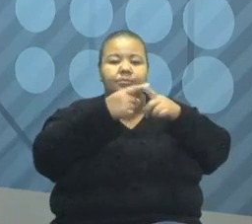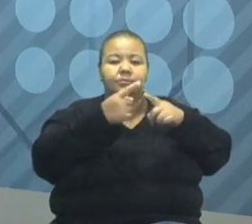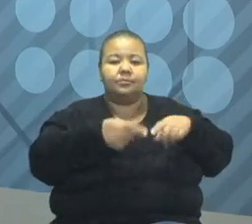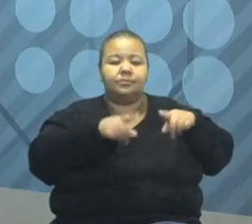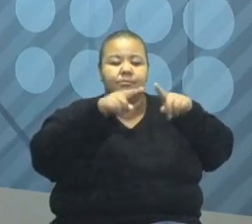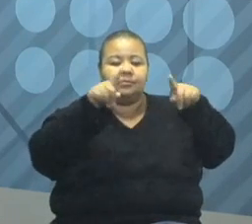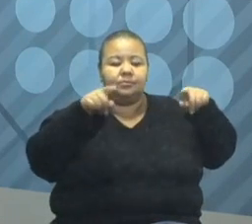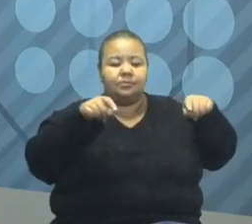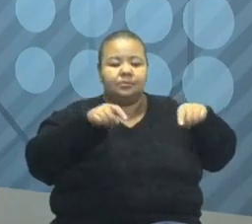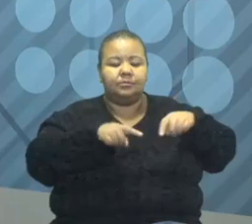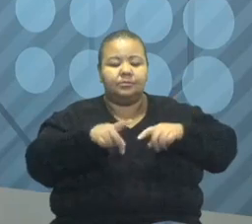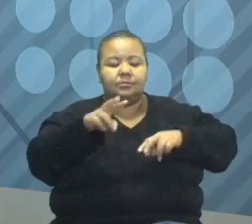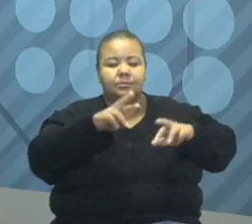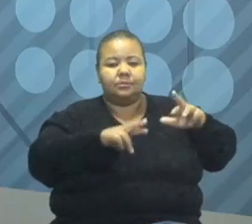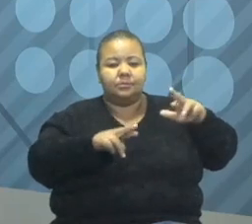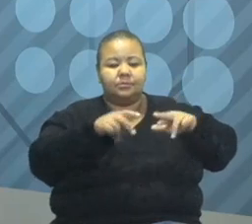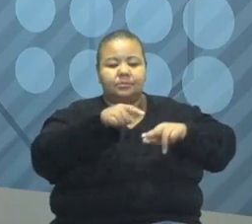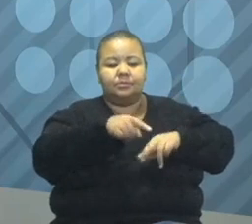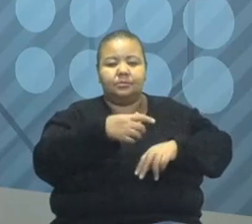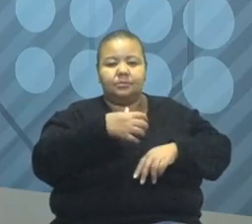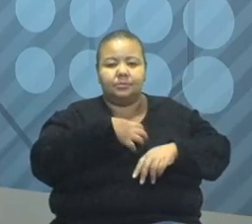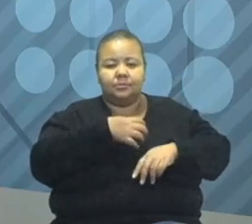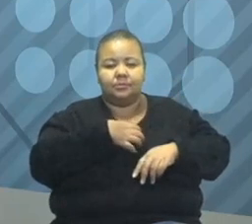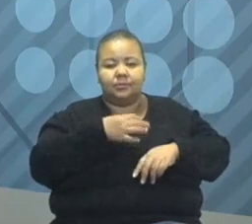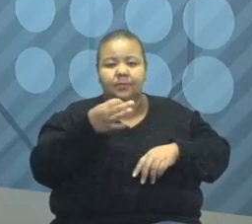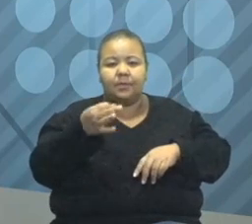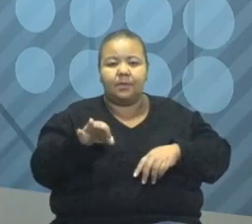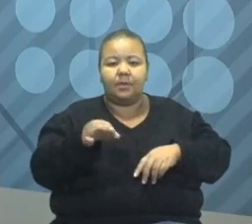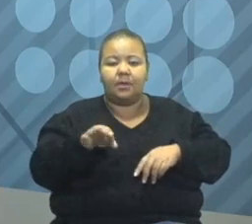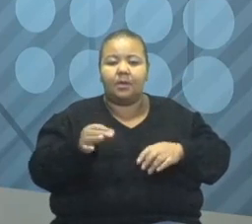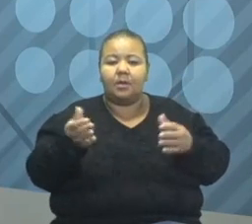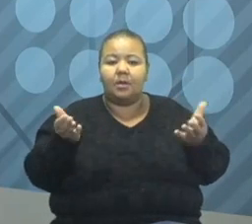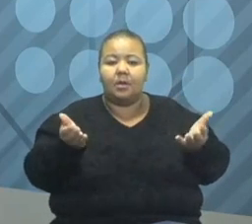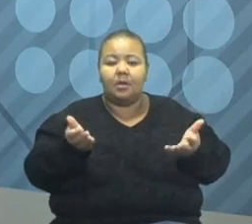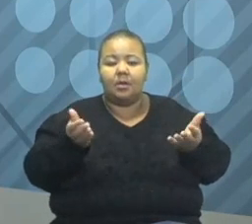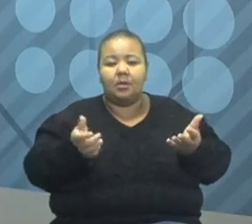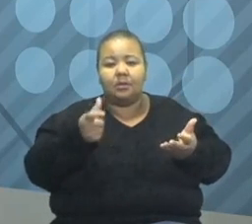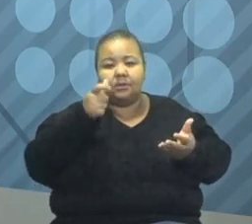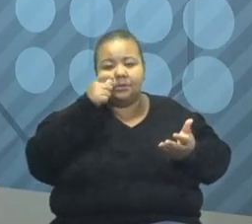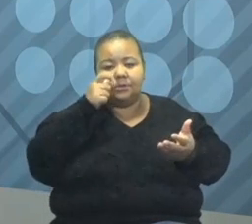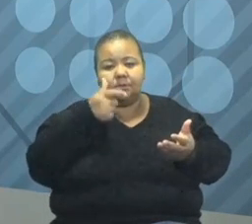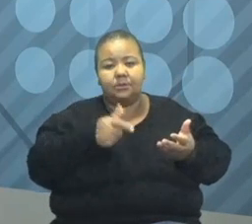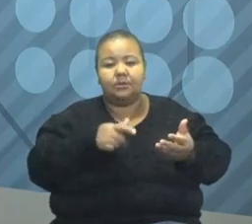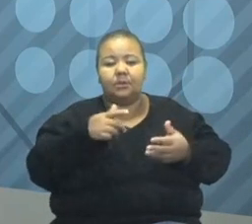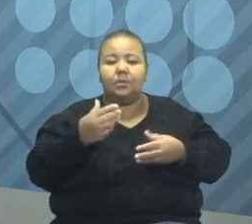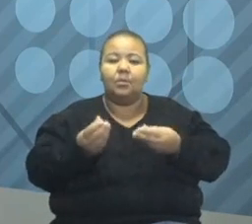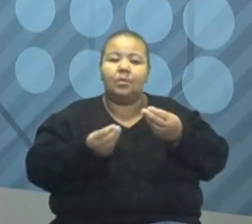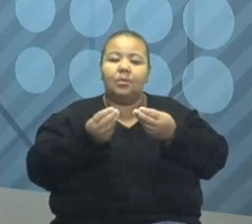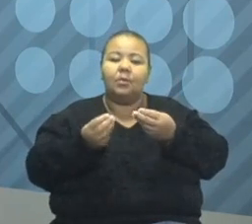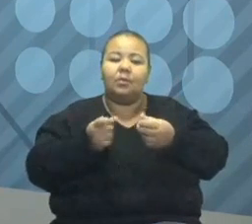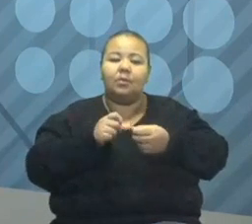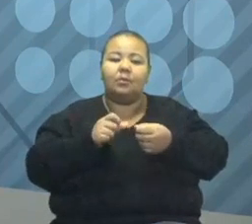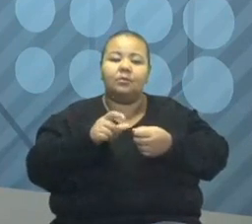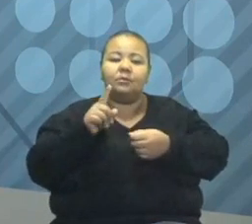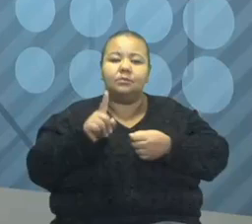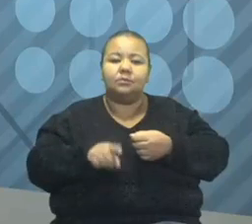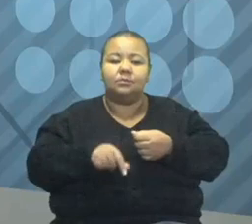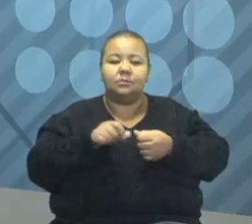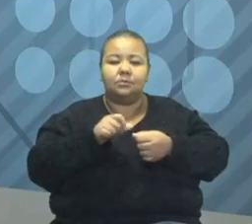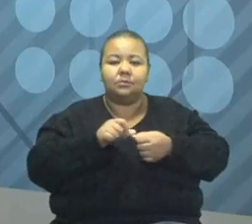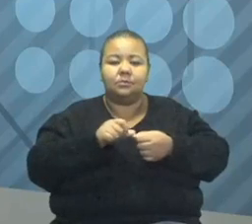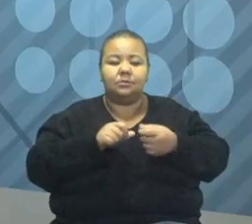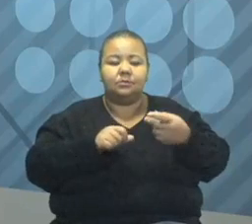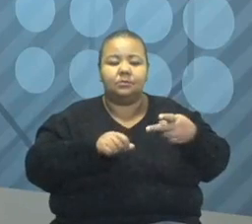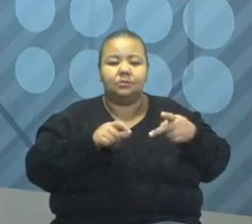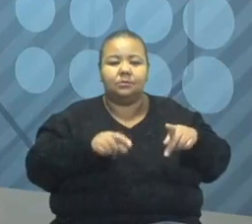gente avalia inicialmente essa condição, certo? E agora a gente vai verificar o procedimento a ser realizado